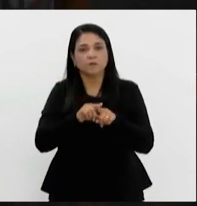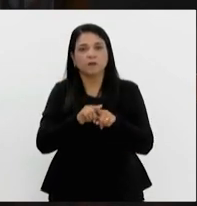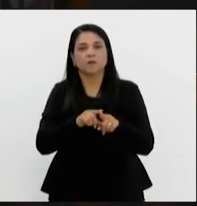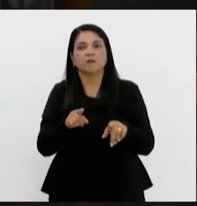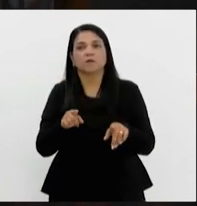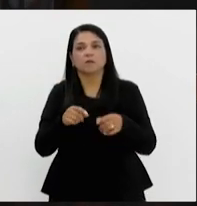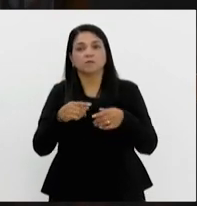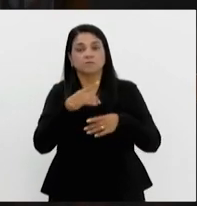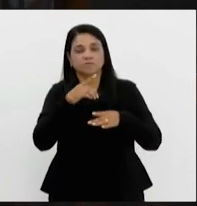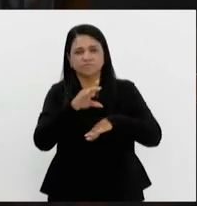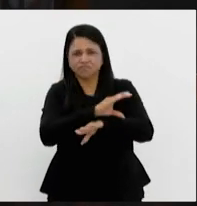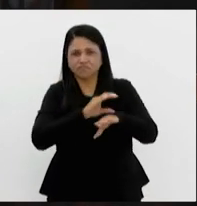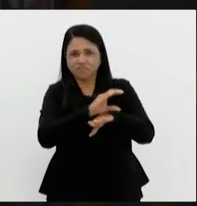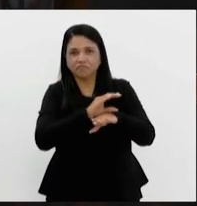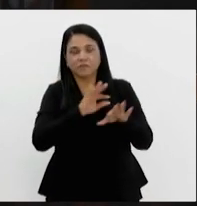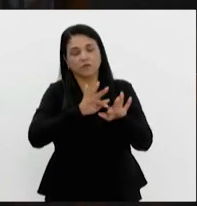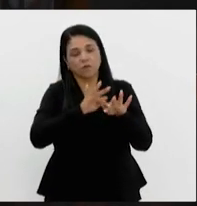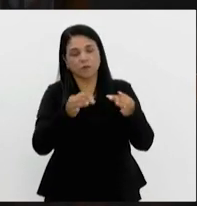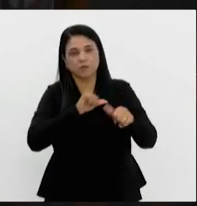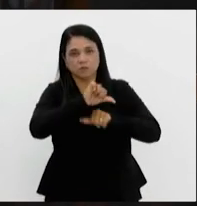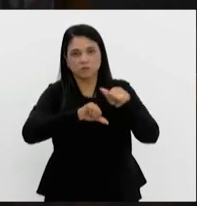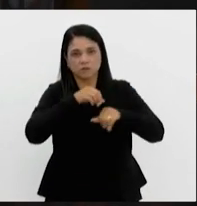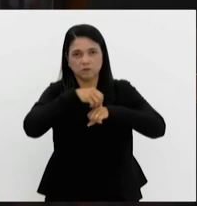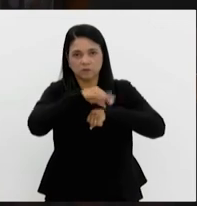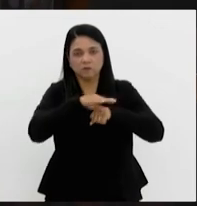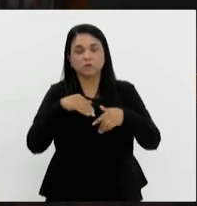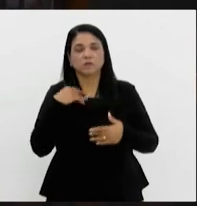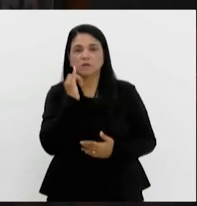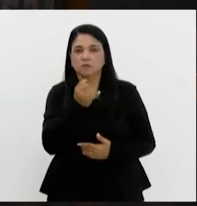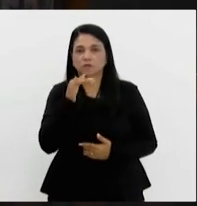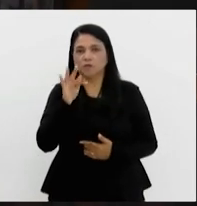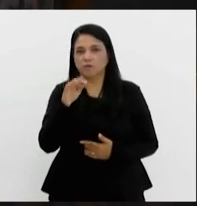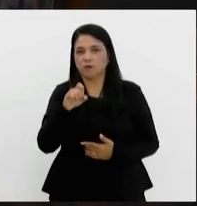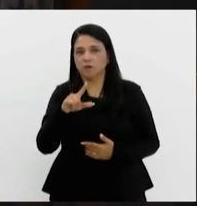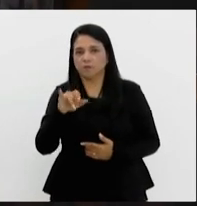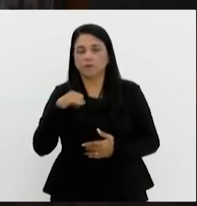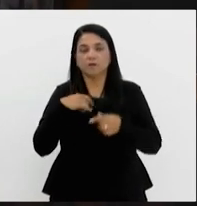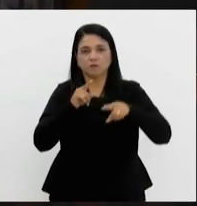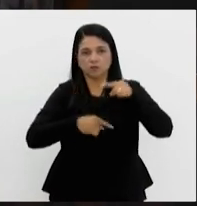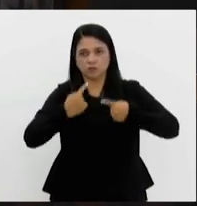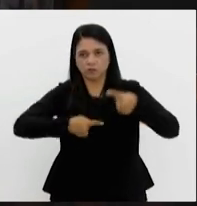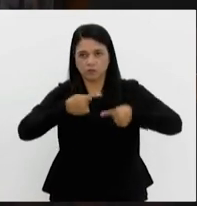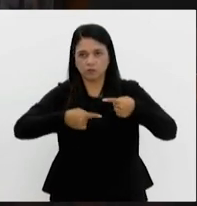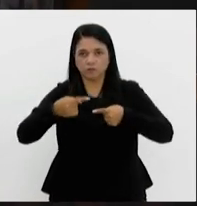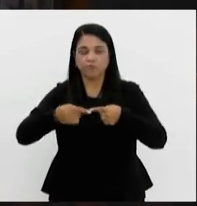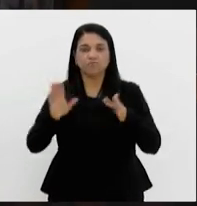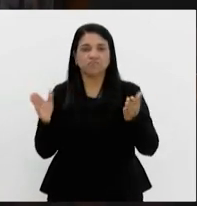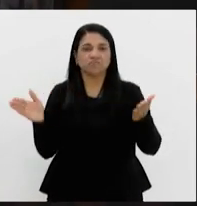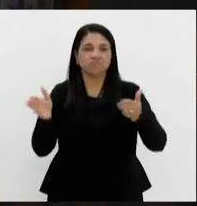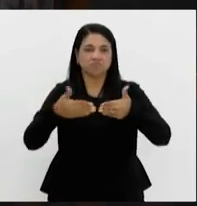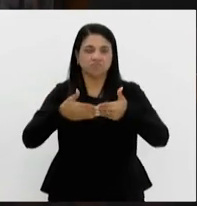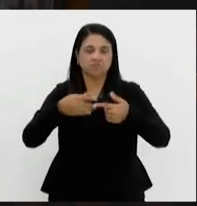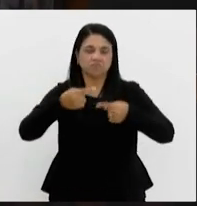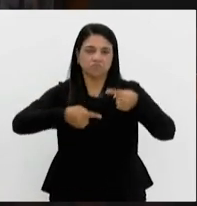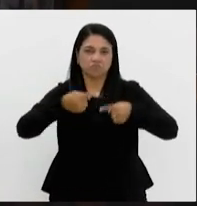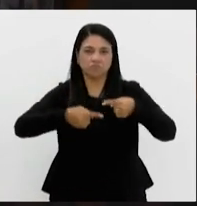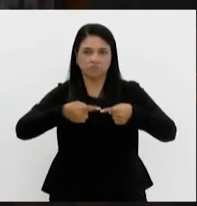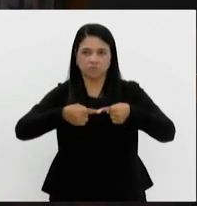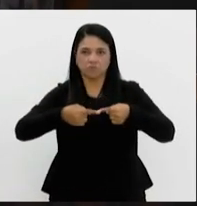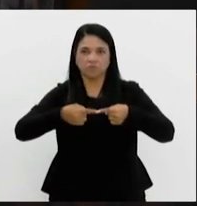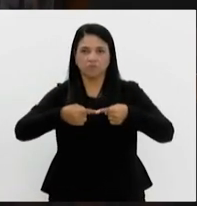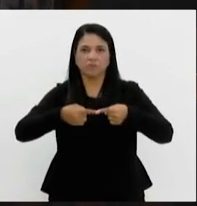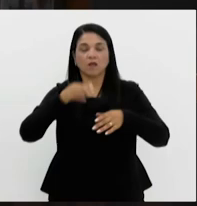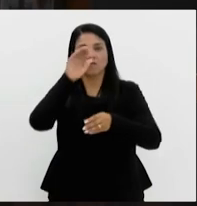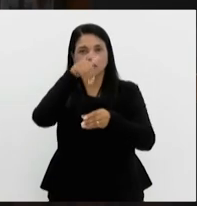Legislativa para transformação em indicação simples. Relator, deputado Felipe Soares. Em discussão. Não havendo quem queira discutir, encerrada a discussão.